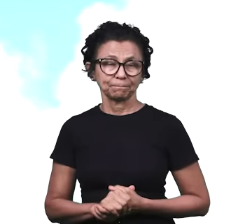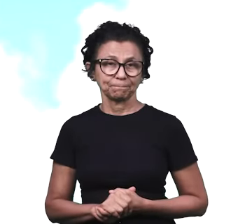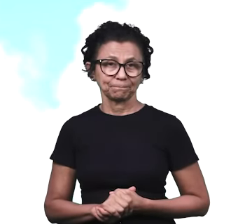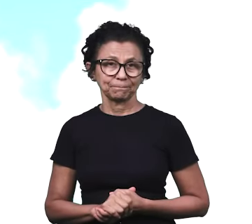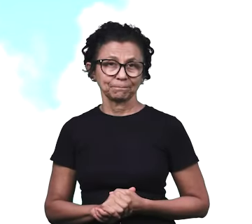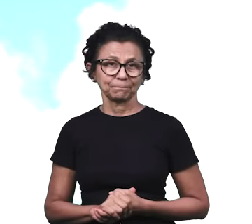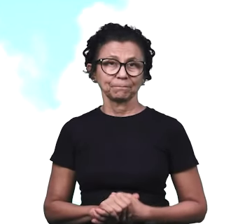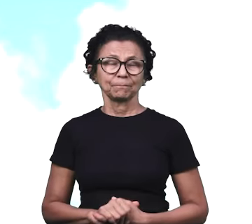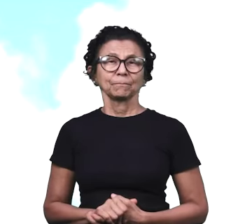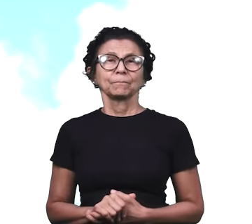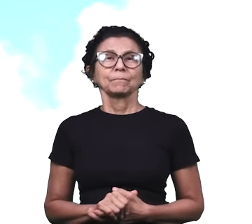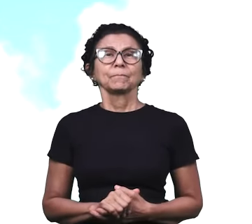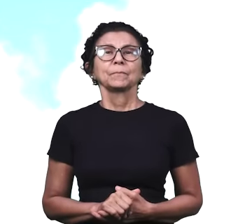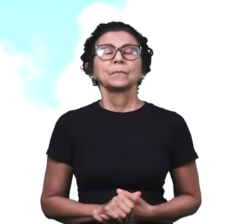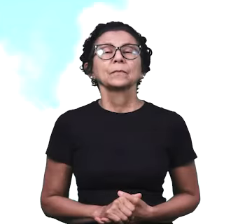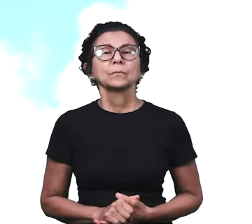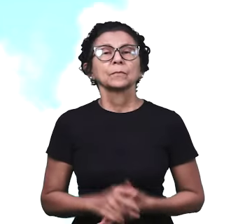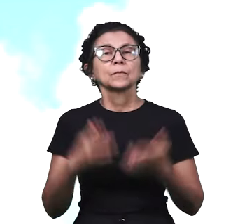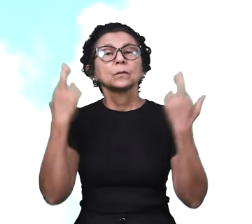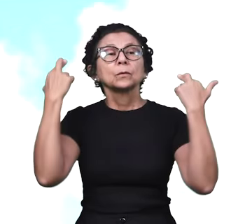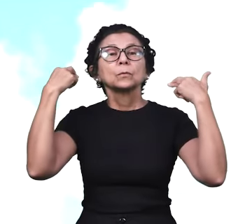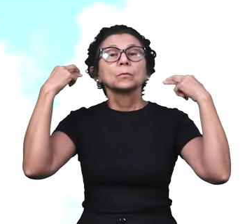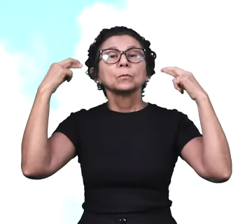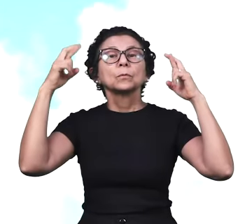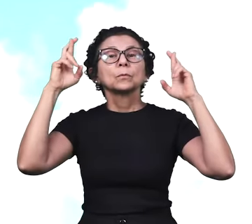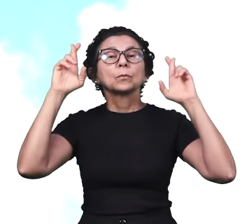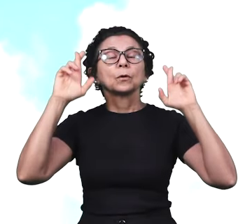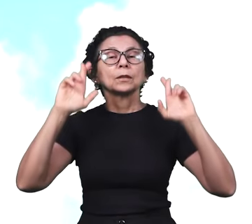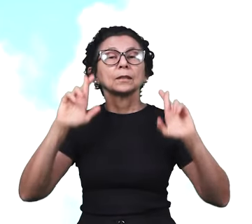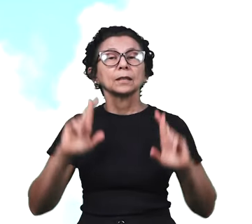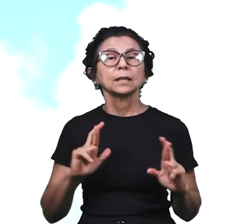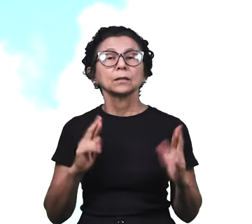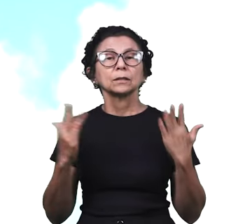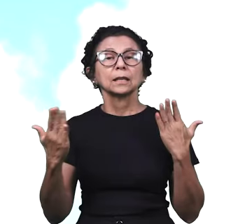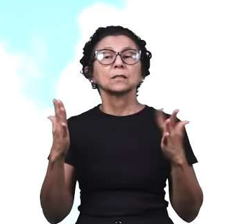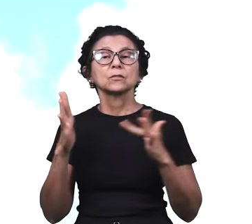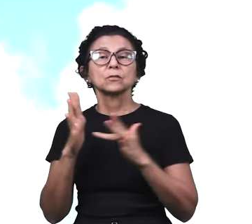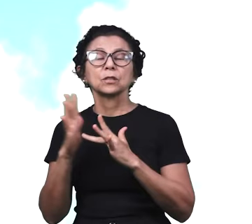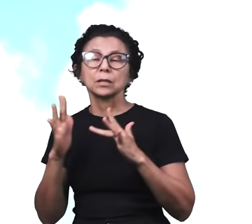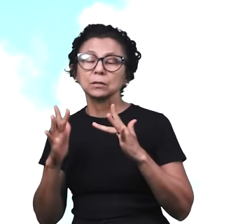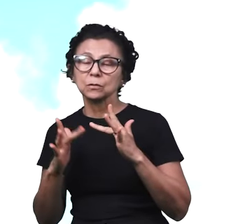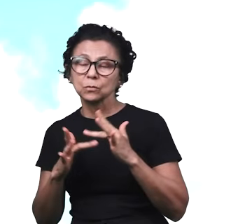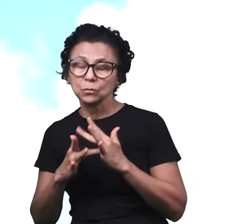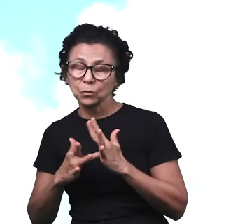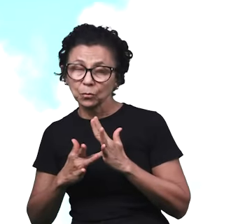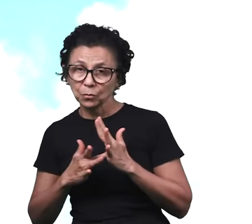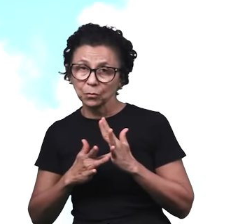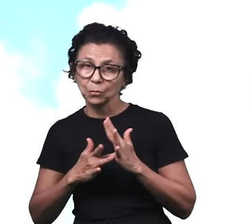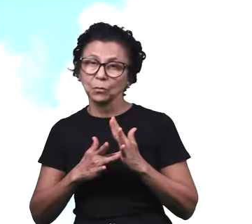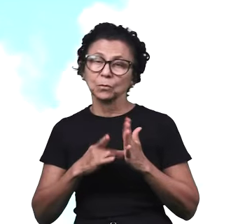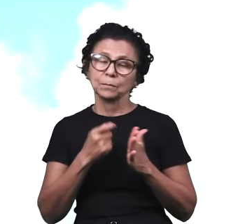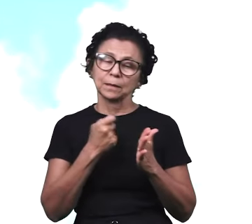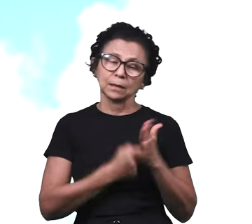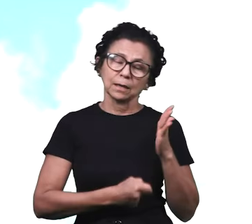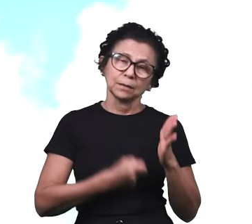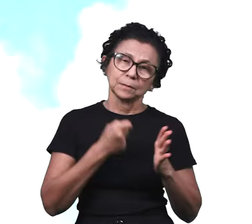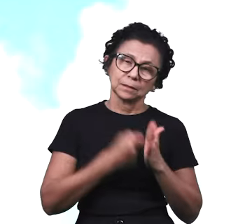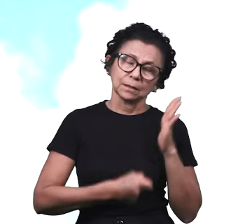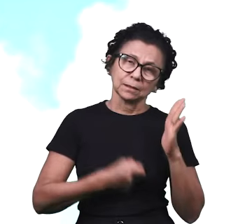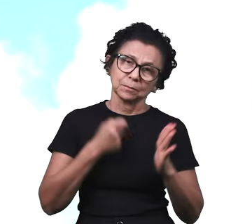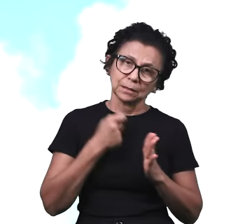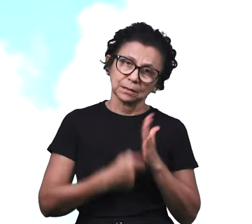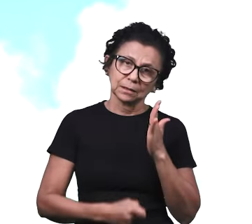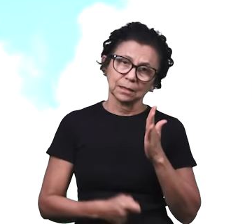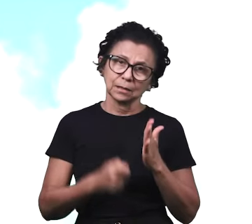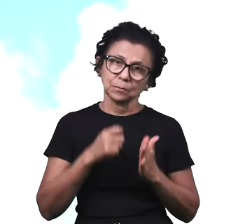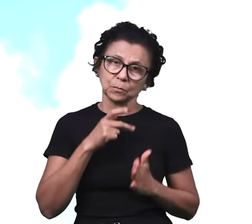Apocalipse. O cordeiro batalha pela sua igreja. Já tinha um ano. O cordeiro já tinha nascido. Glória a Jesus.